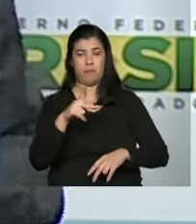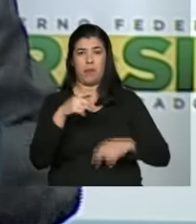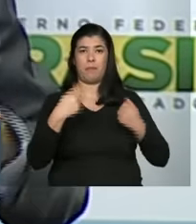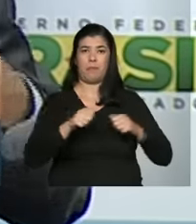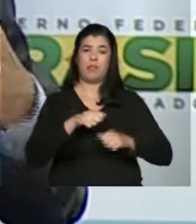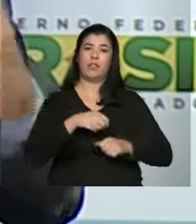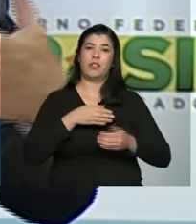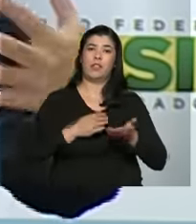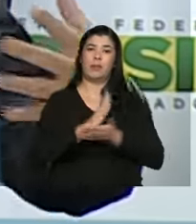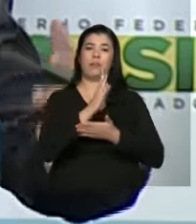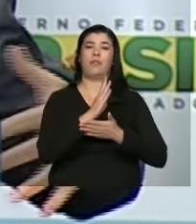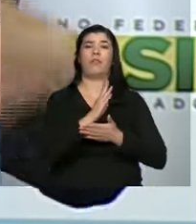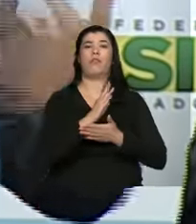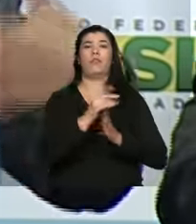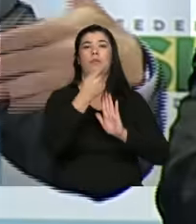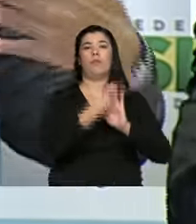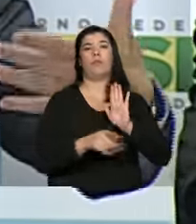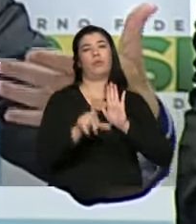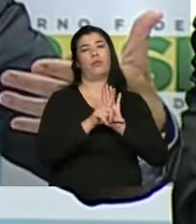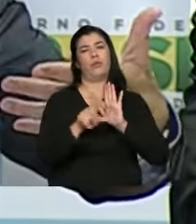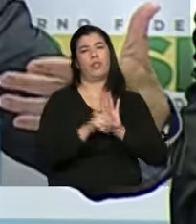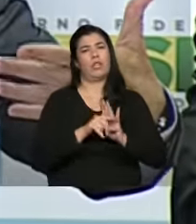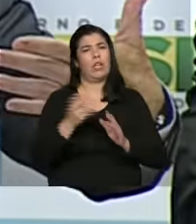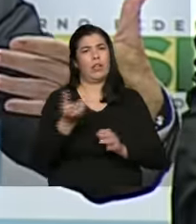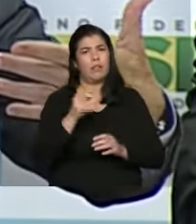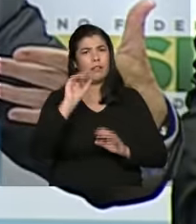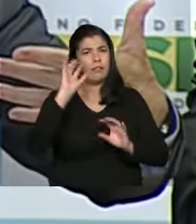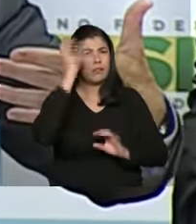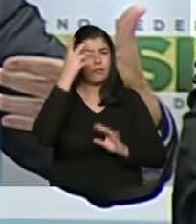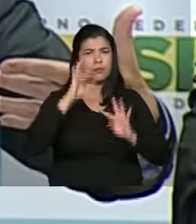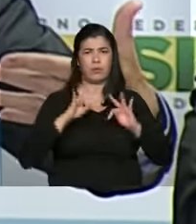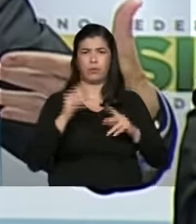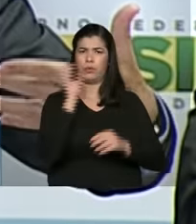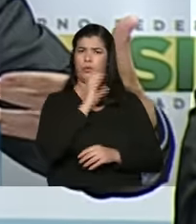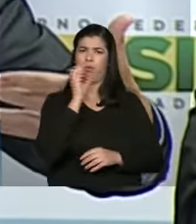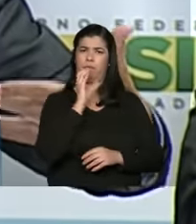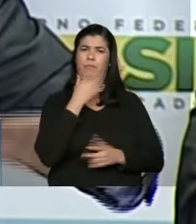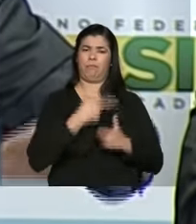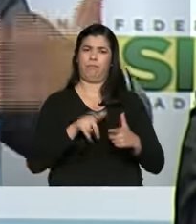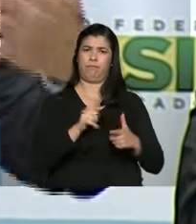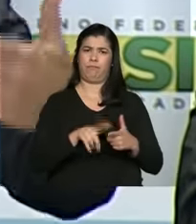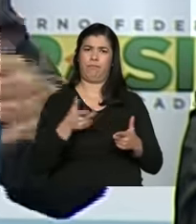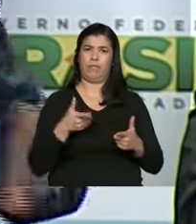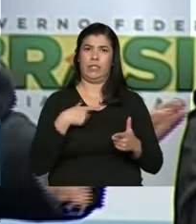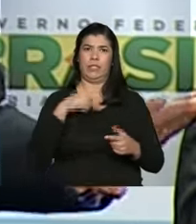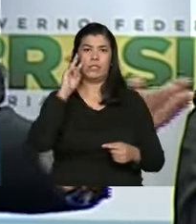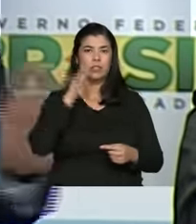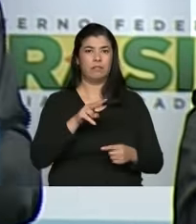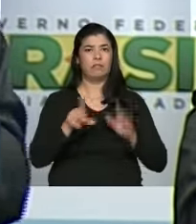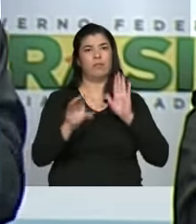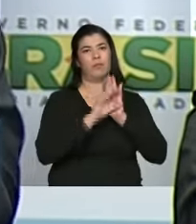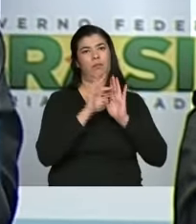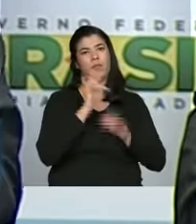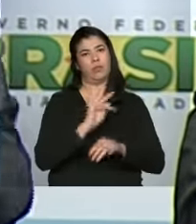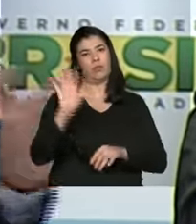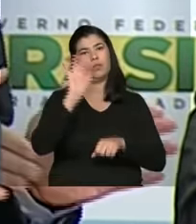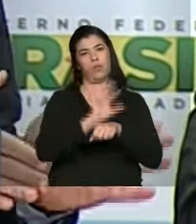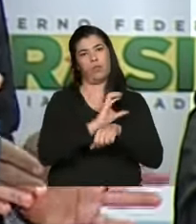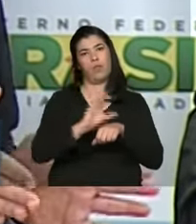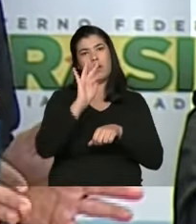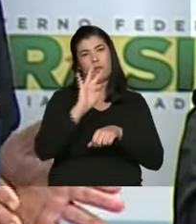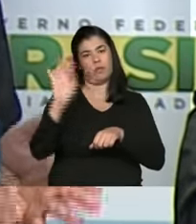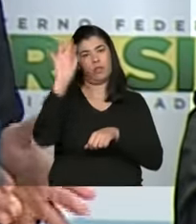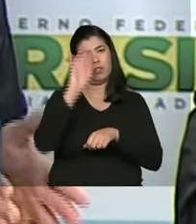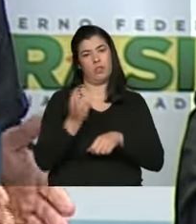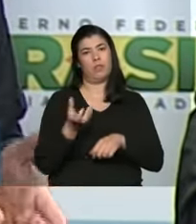lei né porque a gente muitas vezes quer resolver todos os problemas com a rapidez mas nós nos deparamos com o Marco institucional então é por isso E aí eu